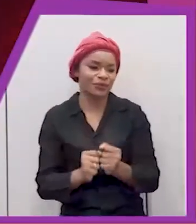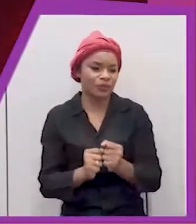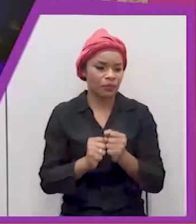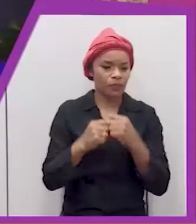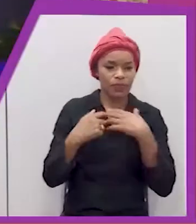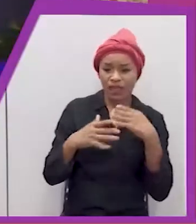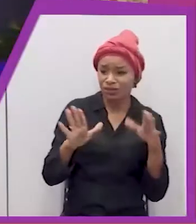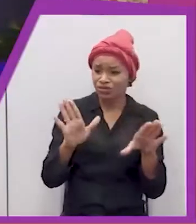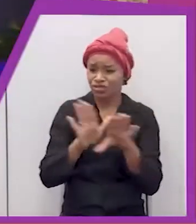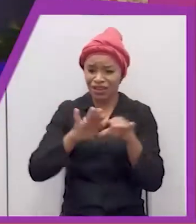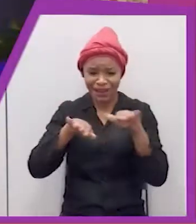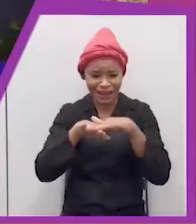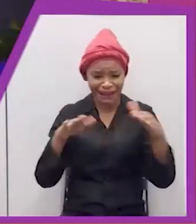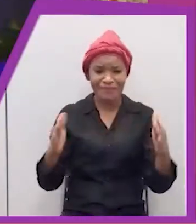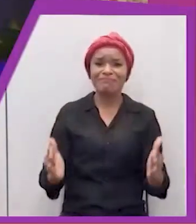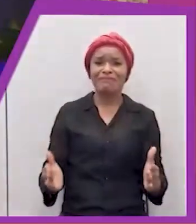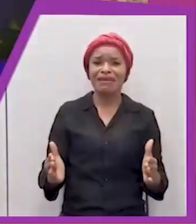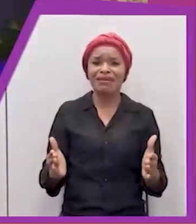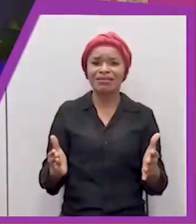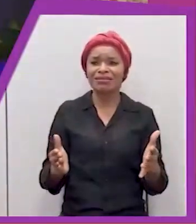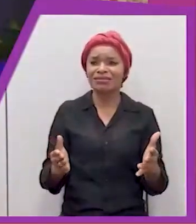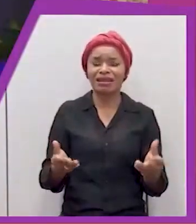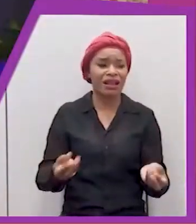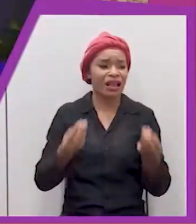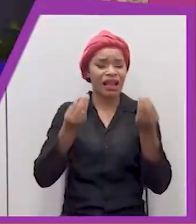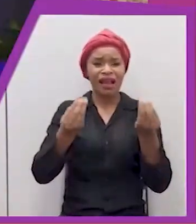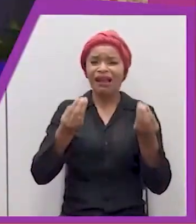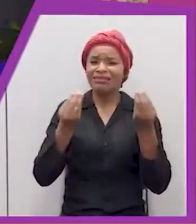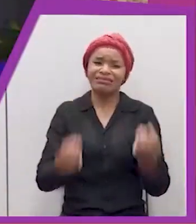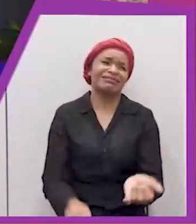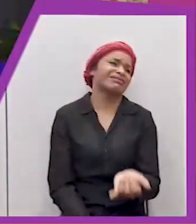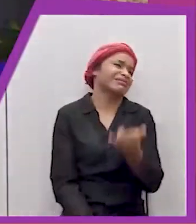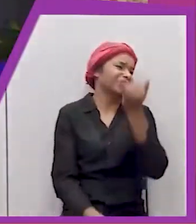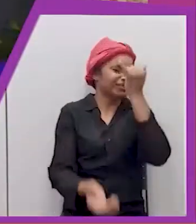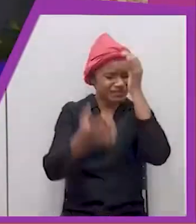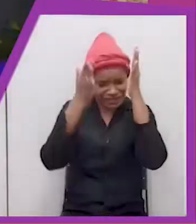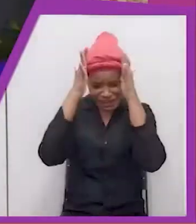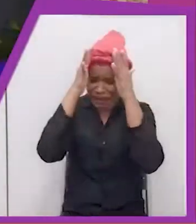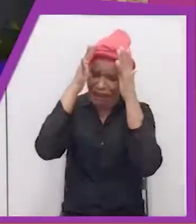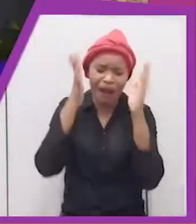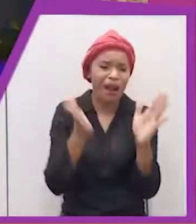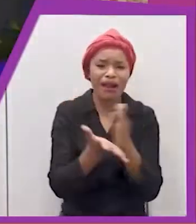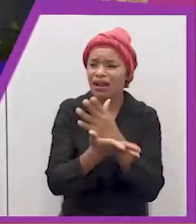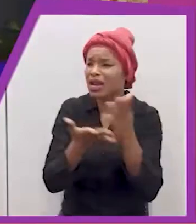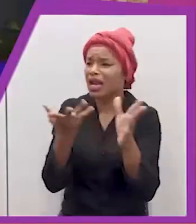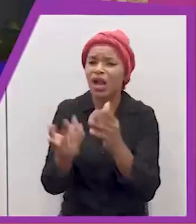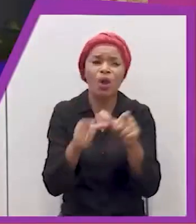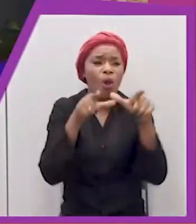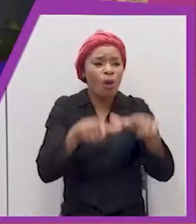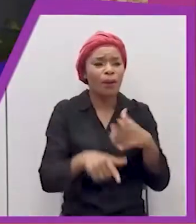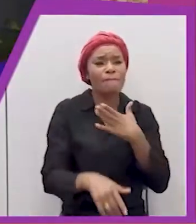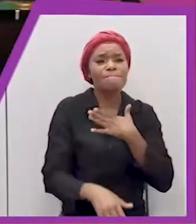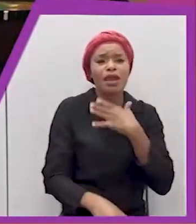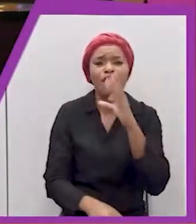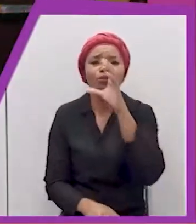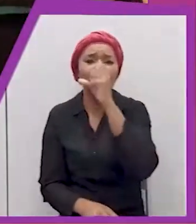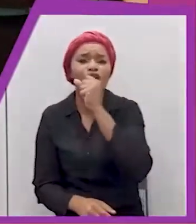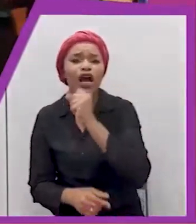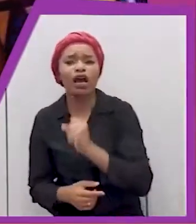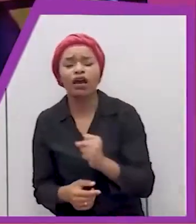pão hoje eu tive uma surpresa aqui cheguei a mesa